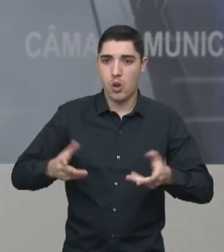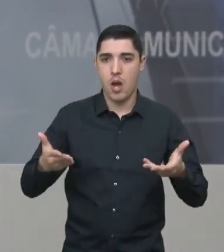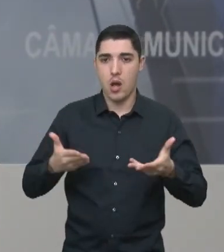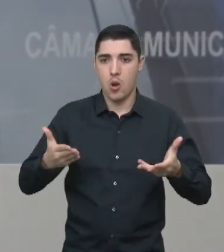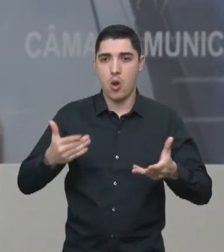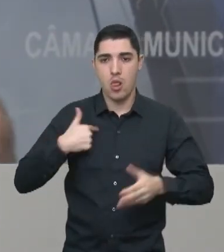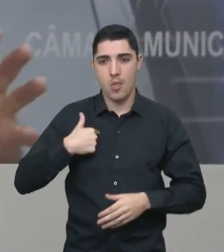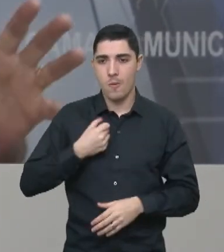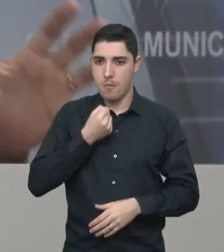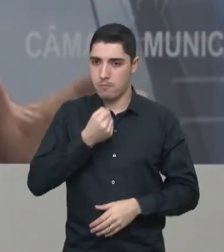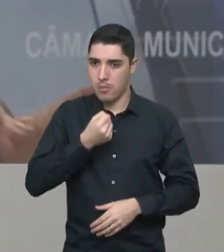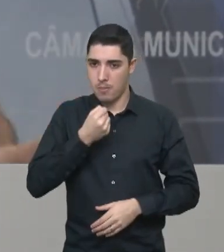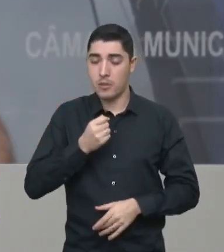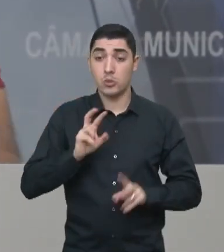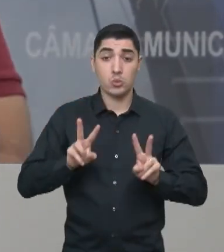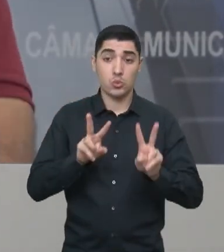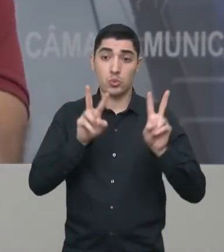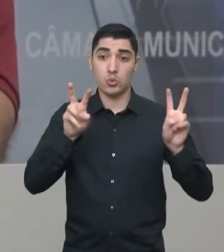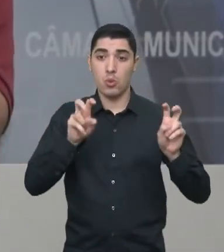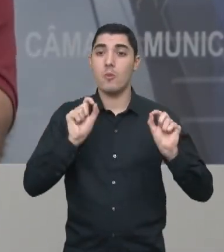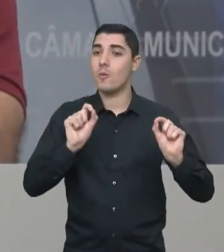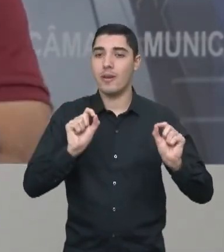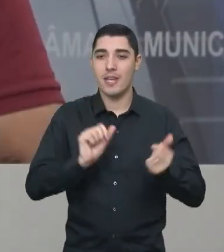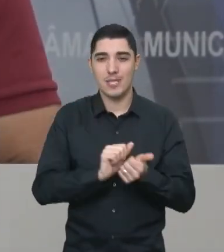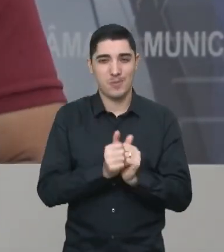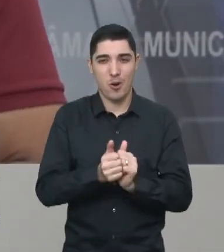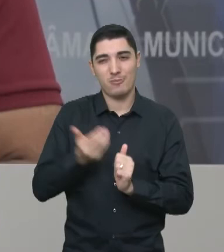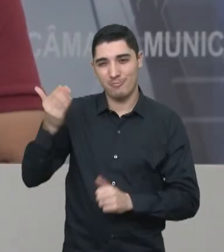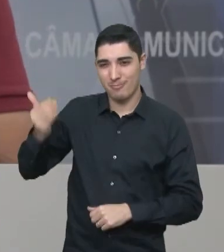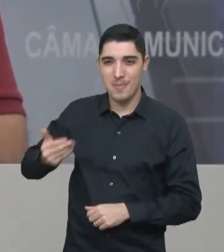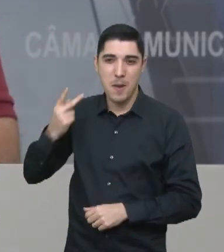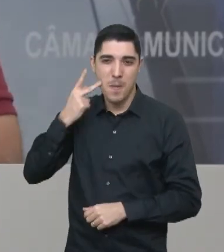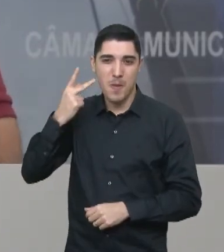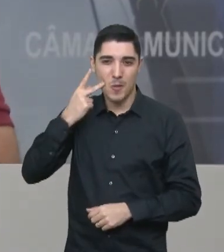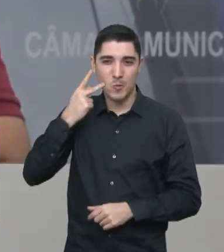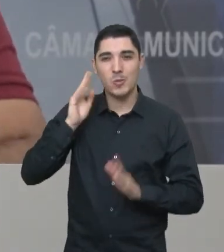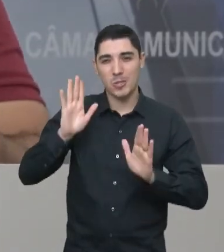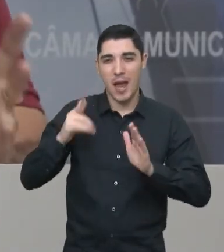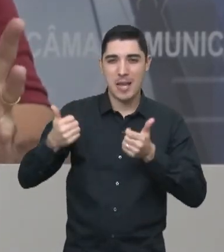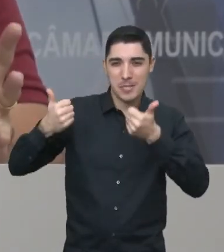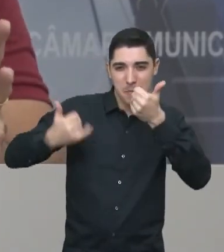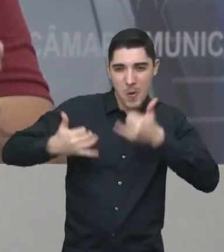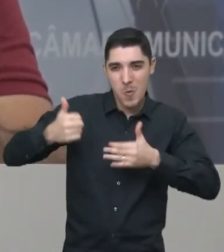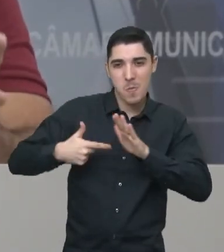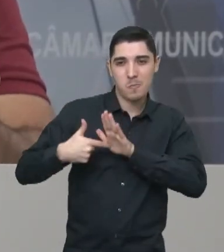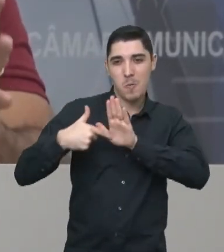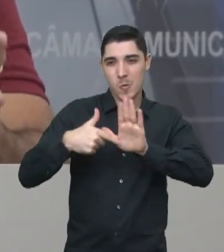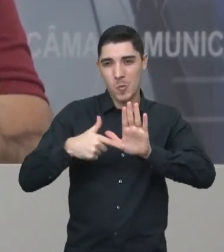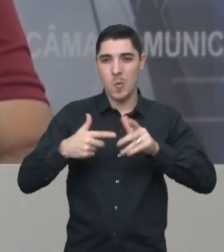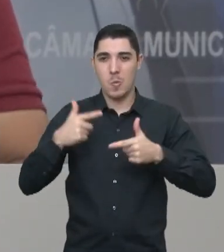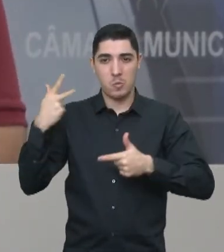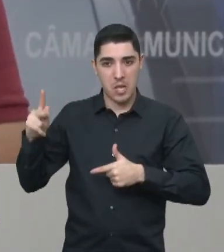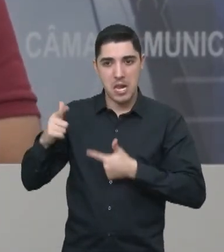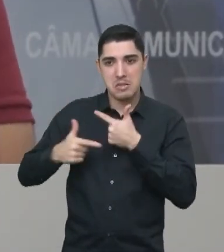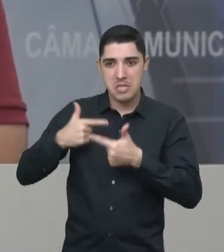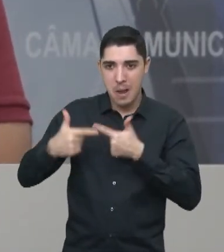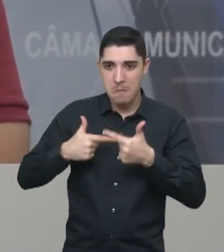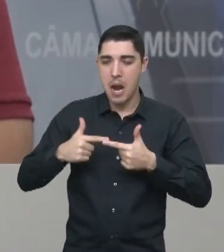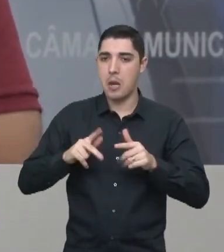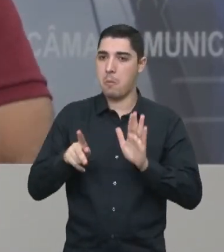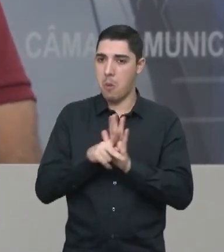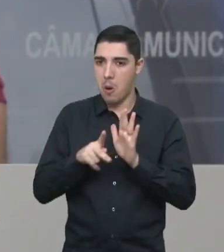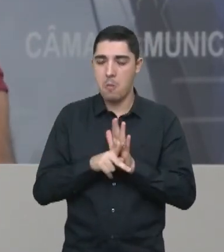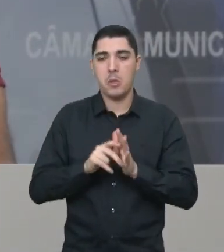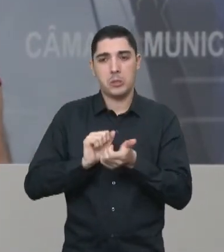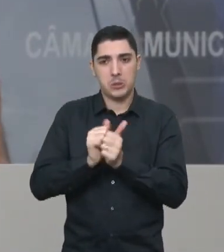por exemplo, sobre o esporte, né? O vereador Rafael Pascucci veio aqui apresentar um trabalho bem bacana sobre o esporte. Ele que tem um